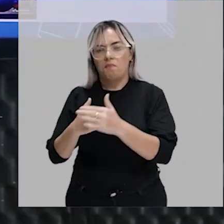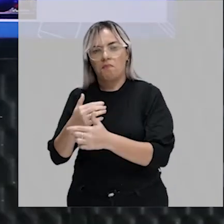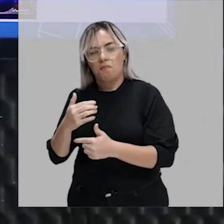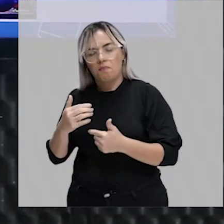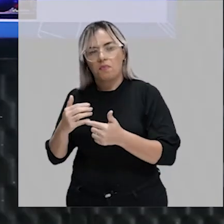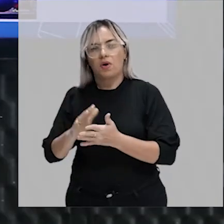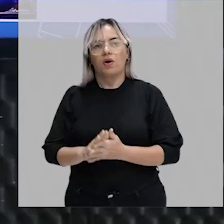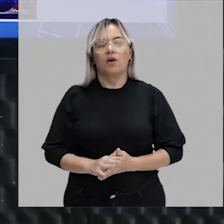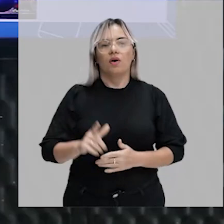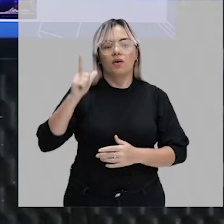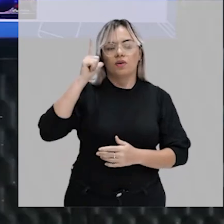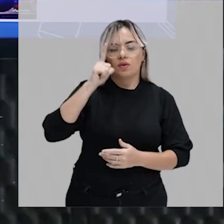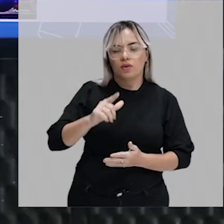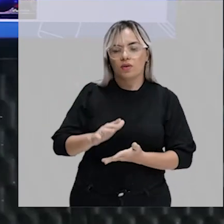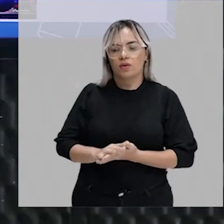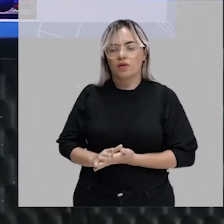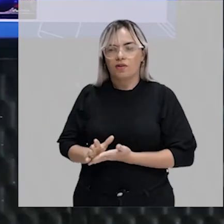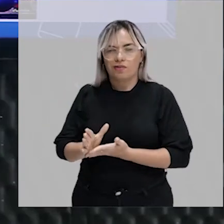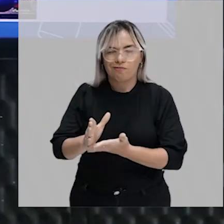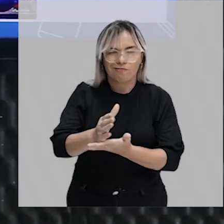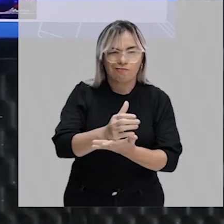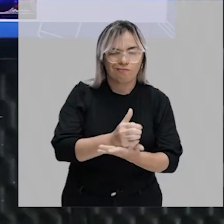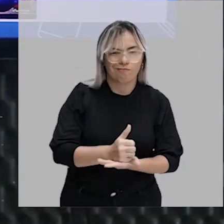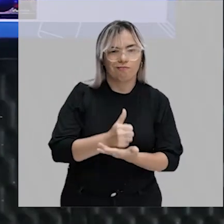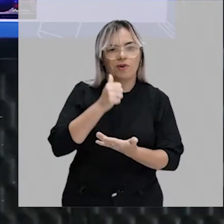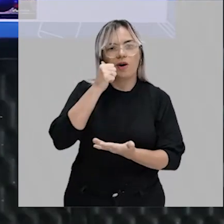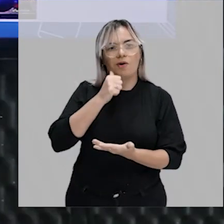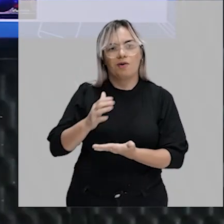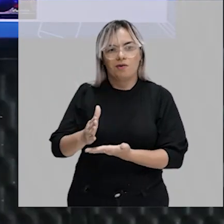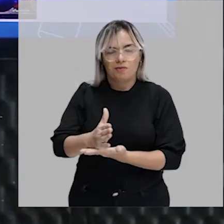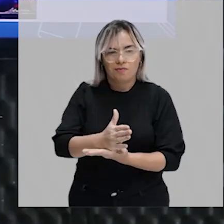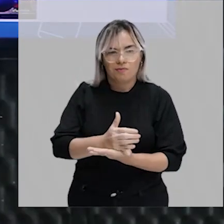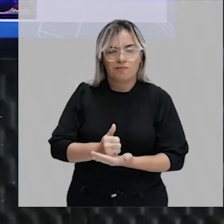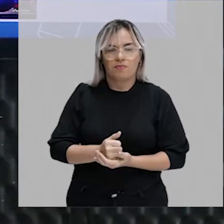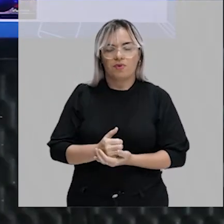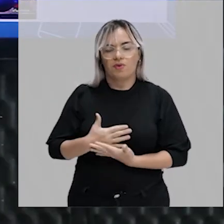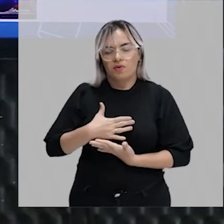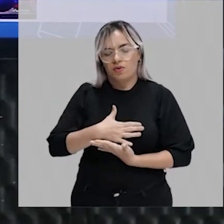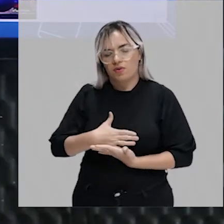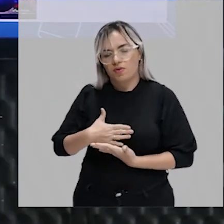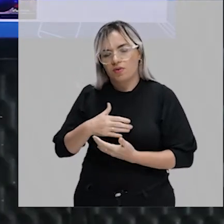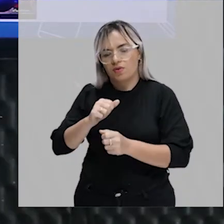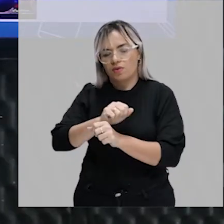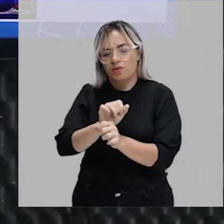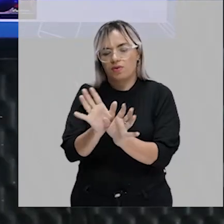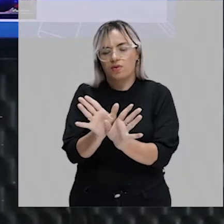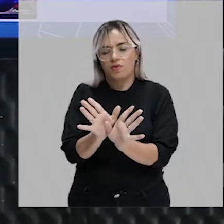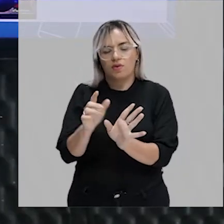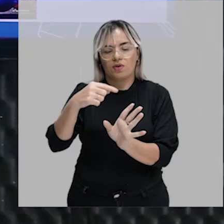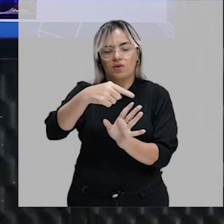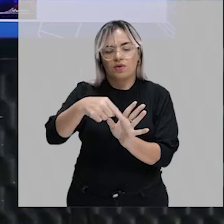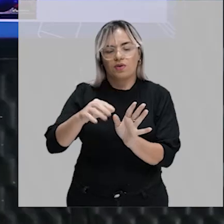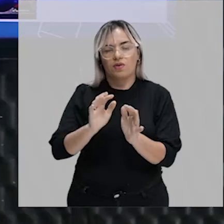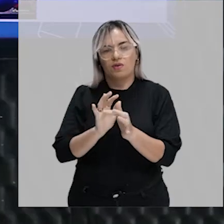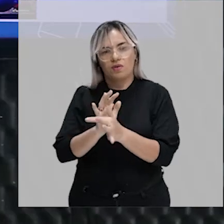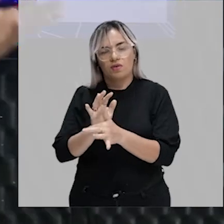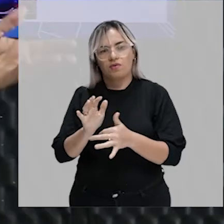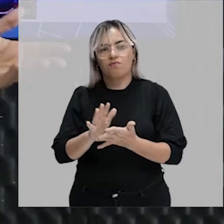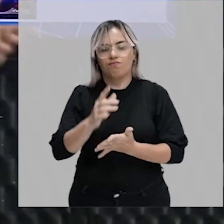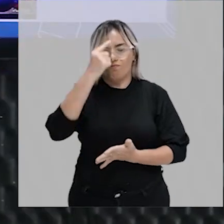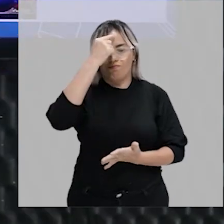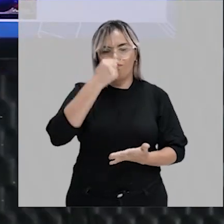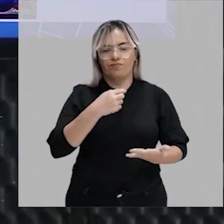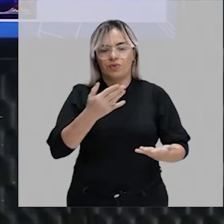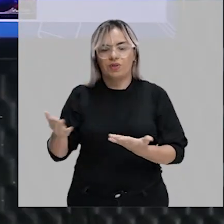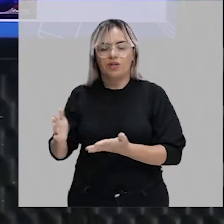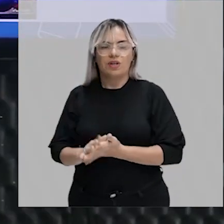ele consiga atrair uma fêmea é justamente a sua plumagem. Então, um pavão ele não vai nunca se acasalar com um pássaro